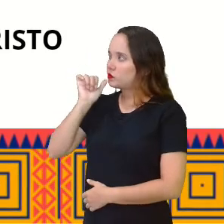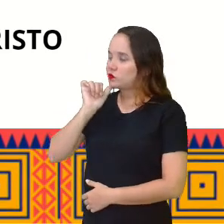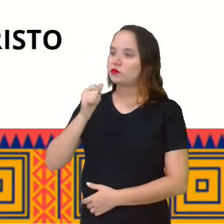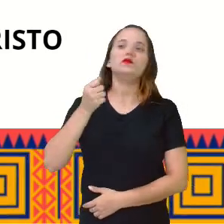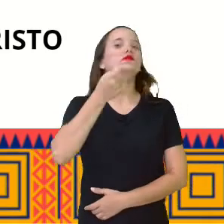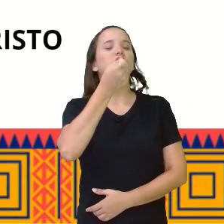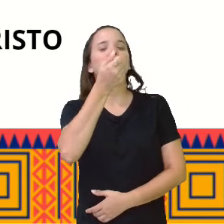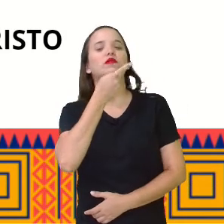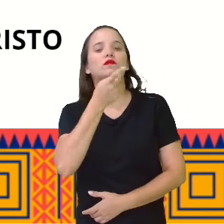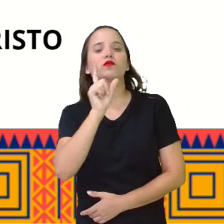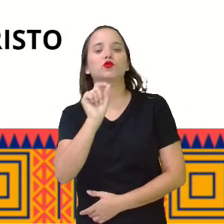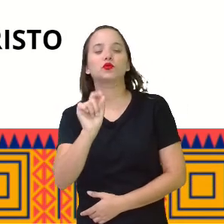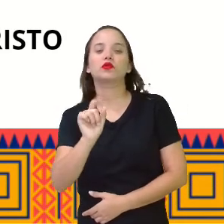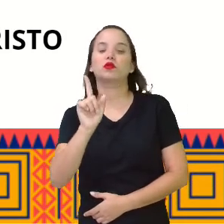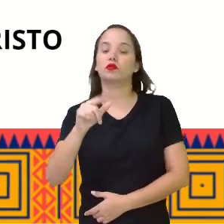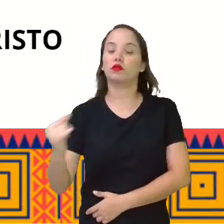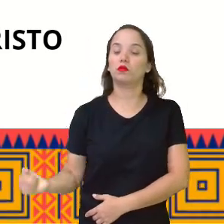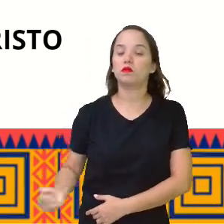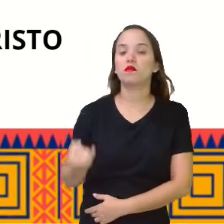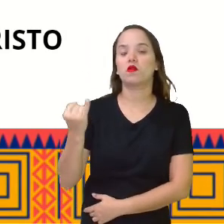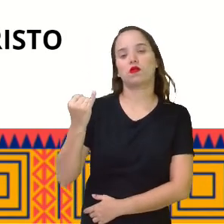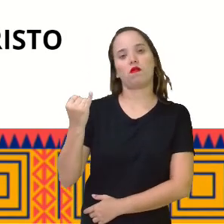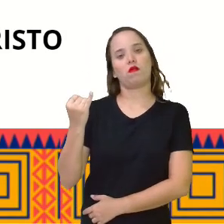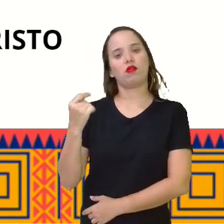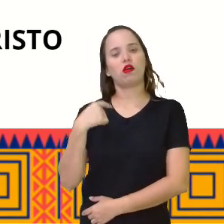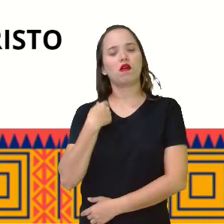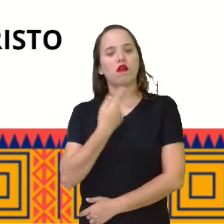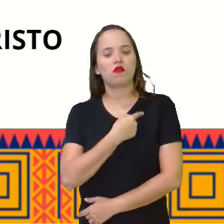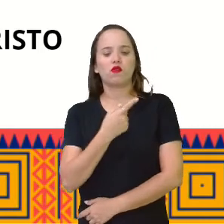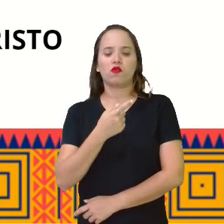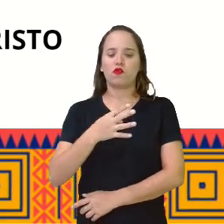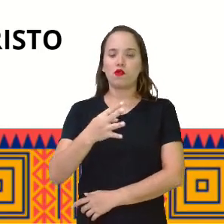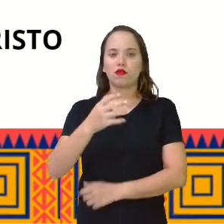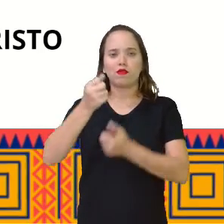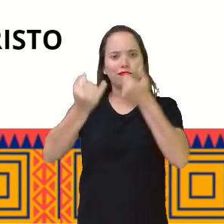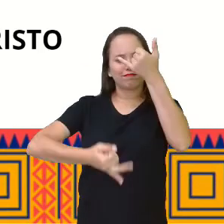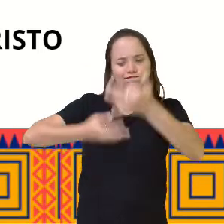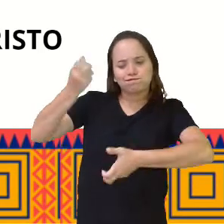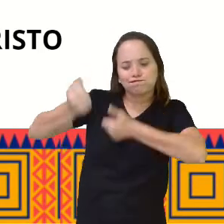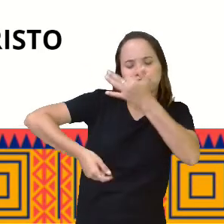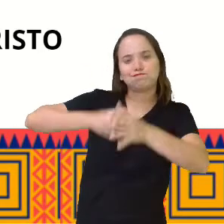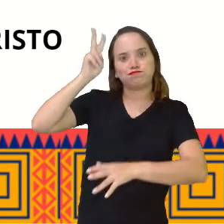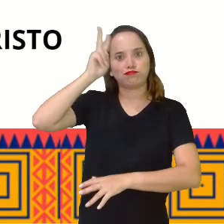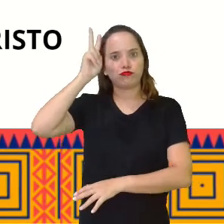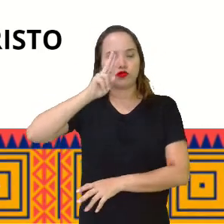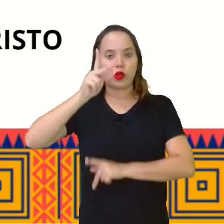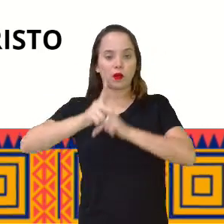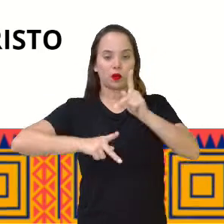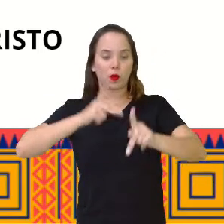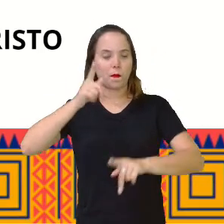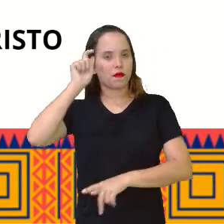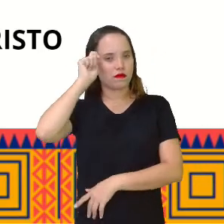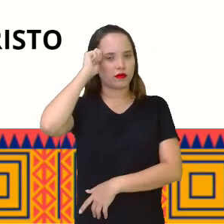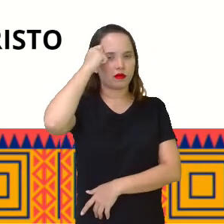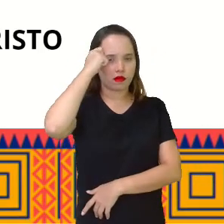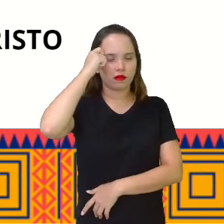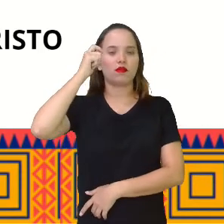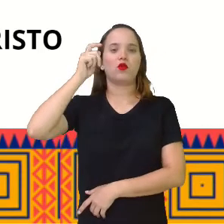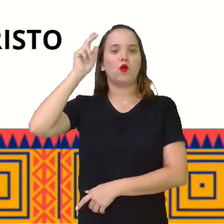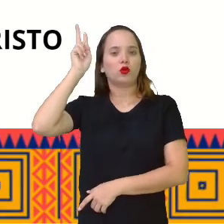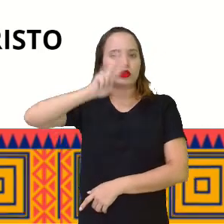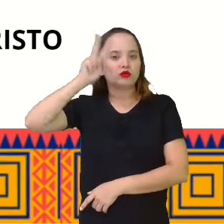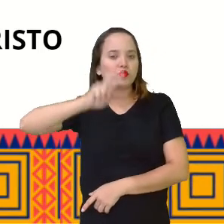é muito importante a gente falar da história do povo negro, a história do povo indígena, falar